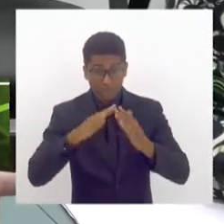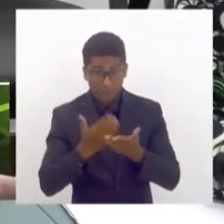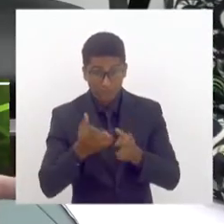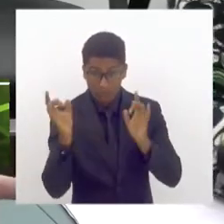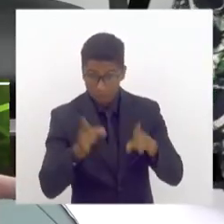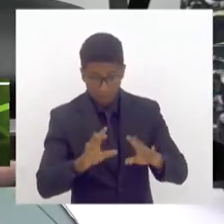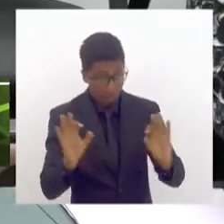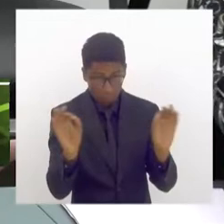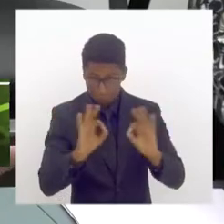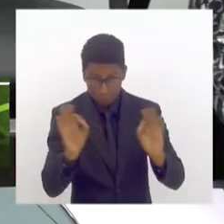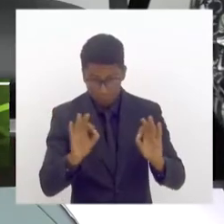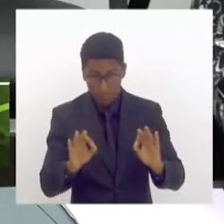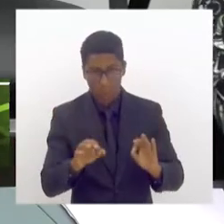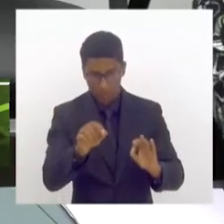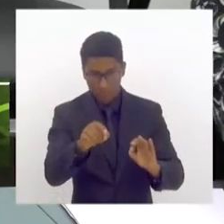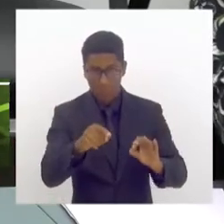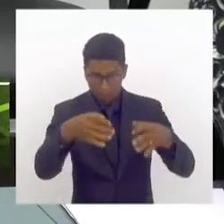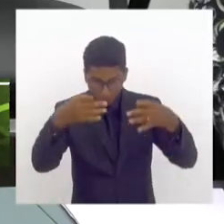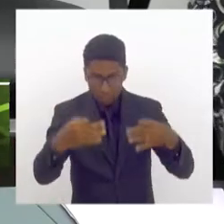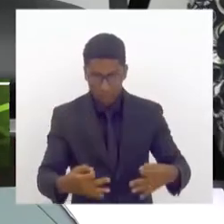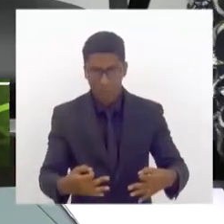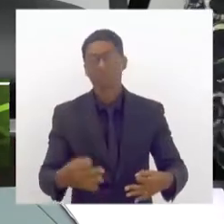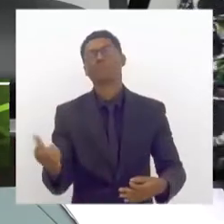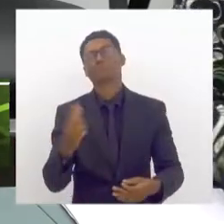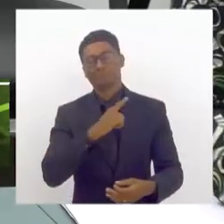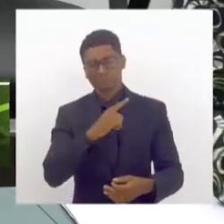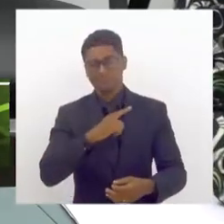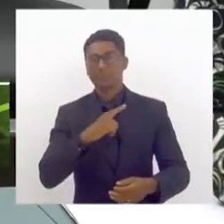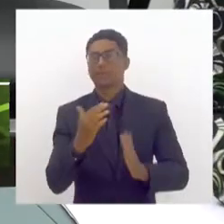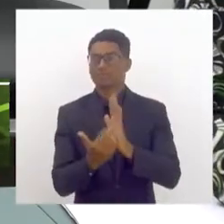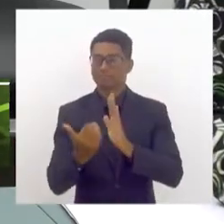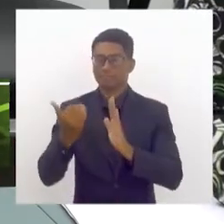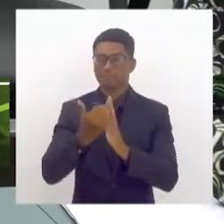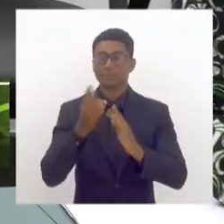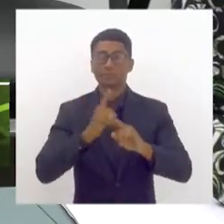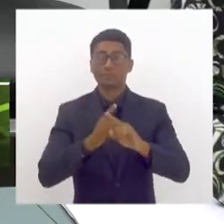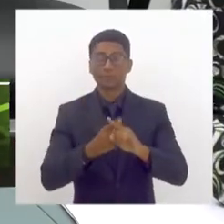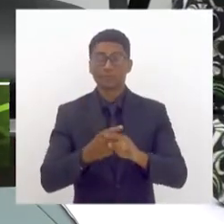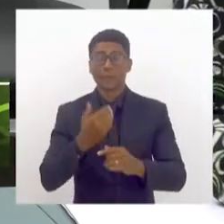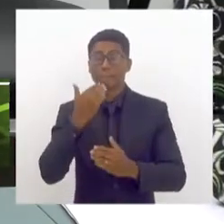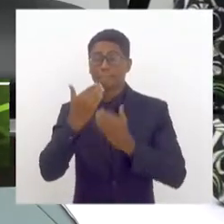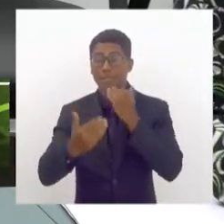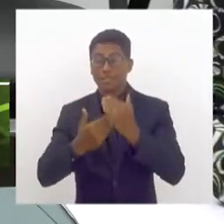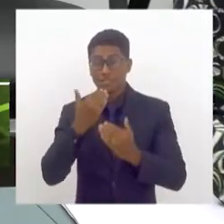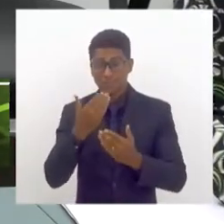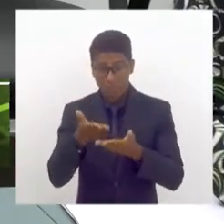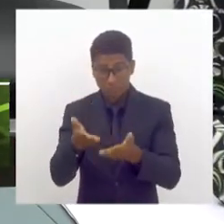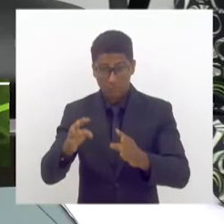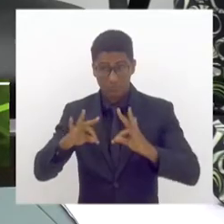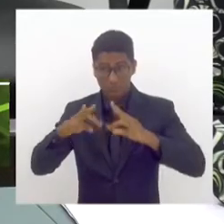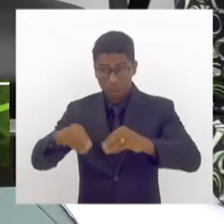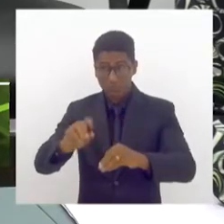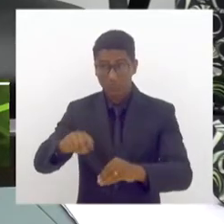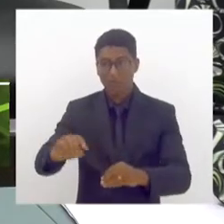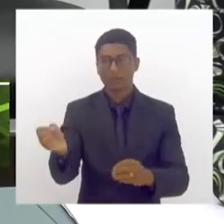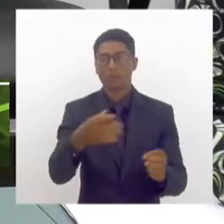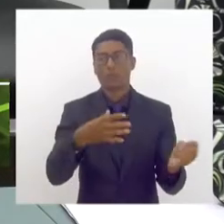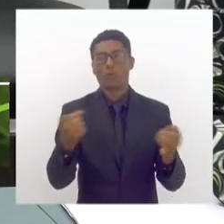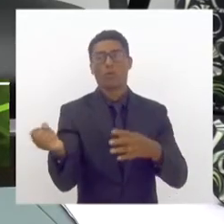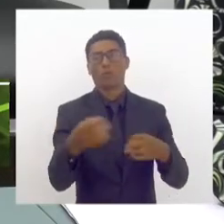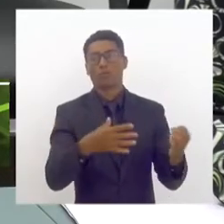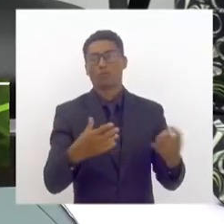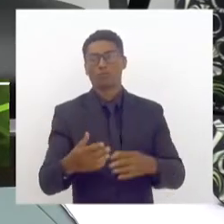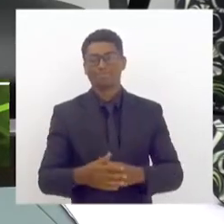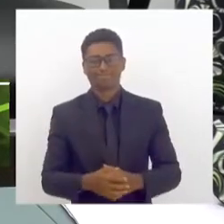Cada pedido desse, cada reiteração é um estudo novo, é um ofício novo, é uma ação nova no processo CEI, que impede que um